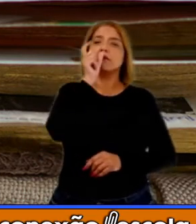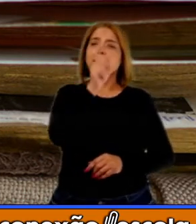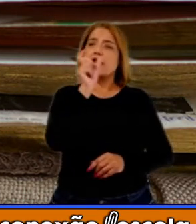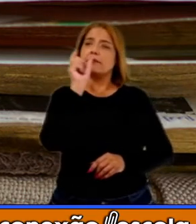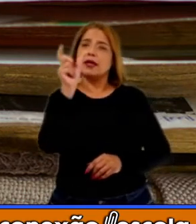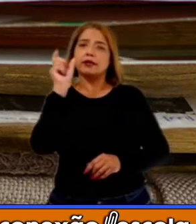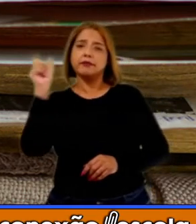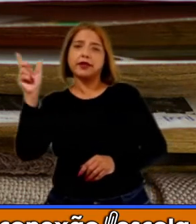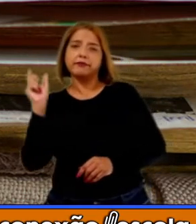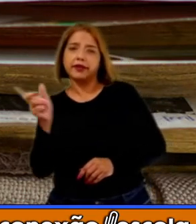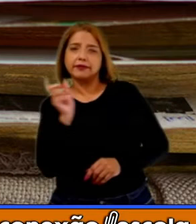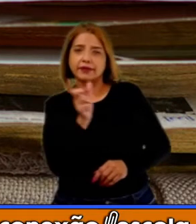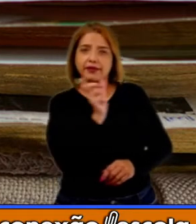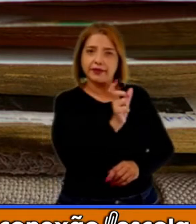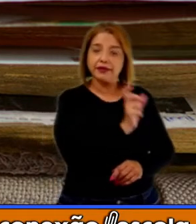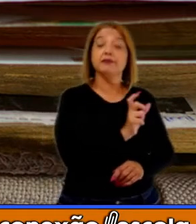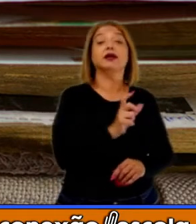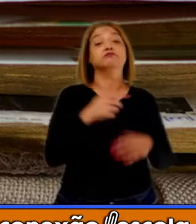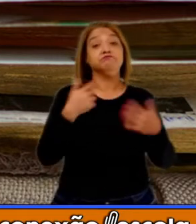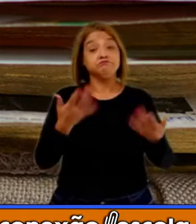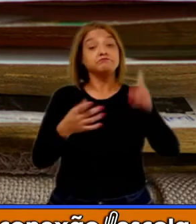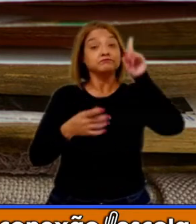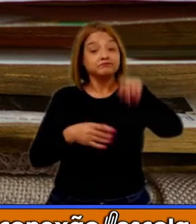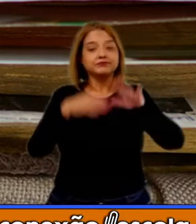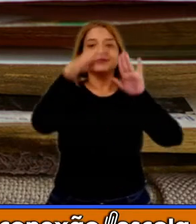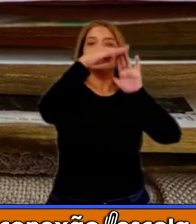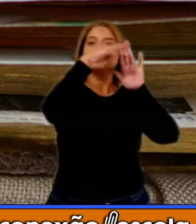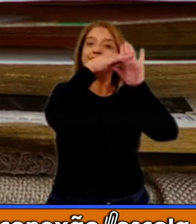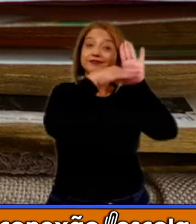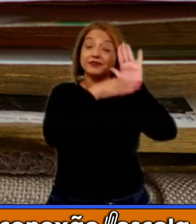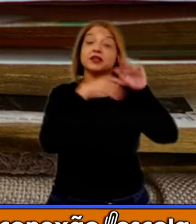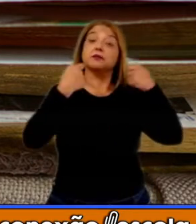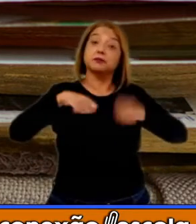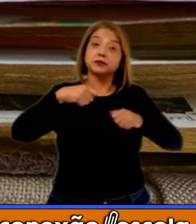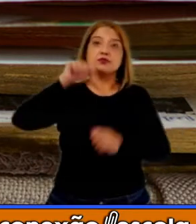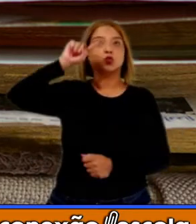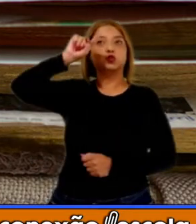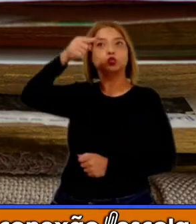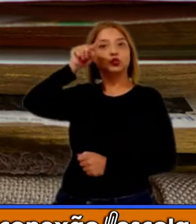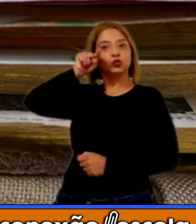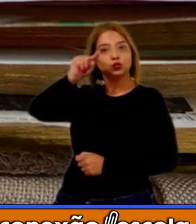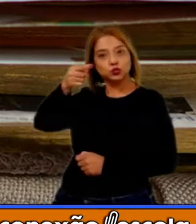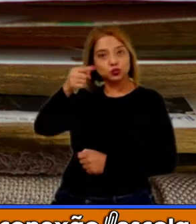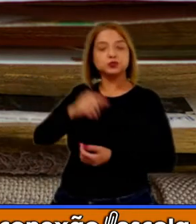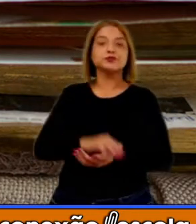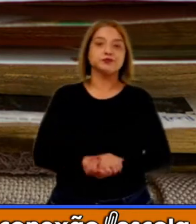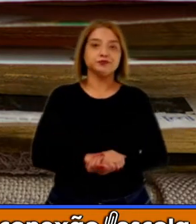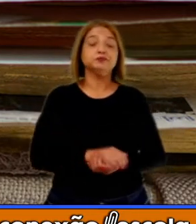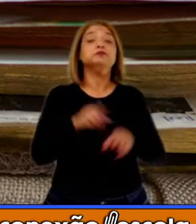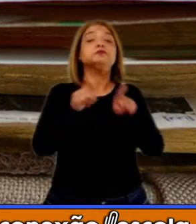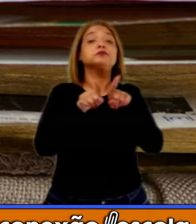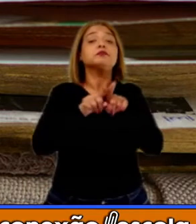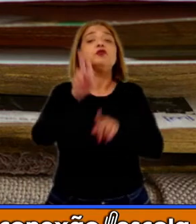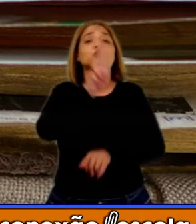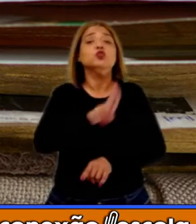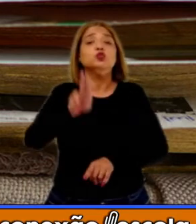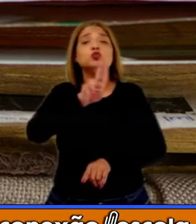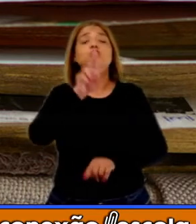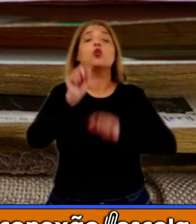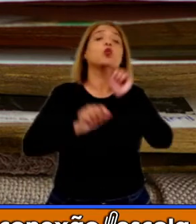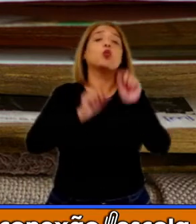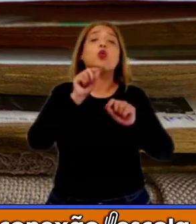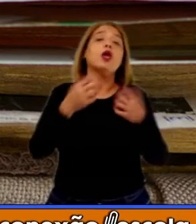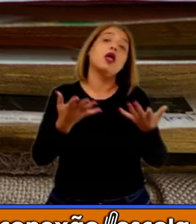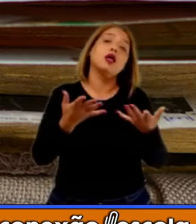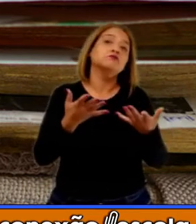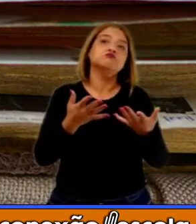descrevo. Então, essa listagem é utilizada os 2 pontos. Também utilizamos ele para